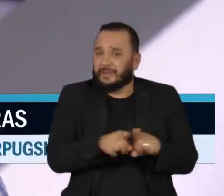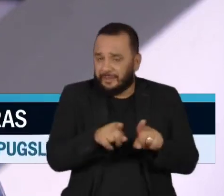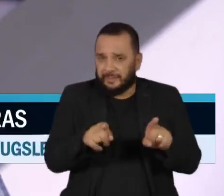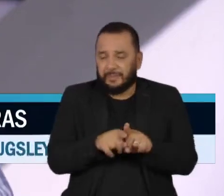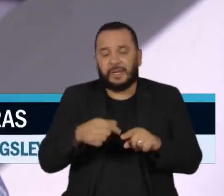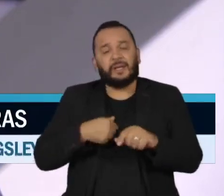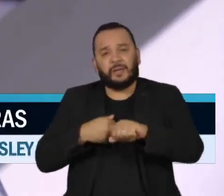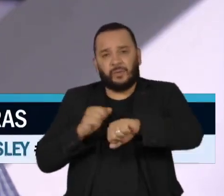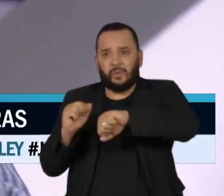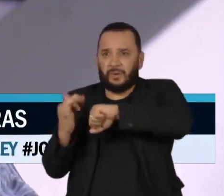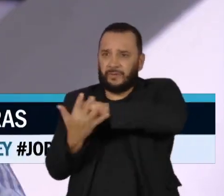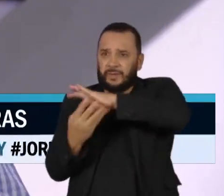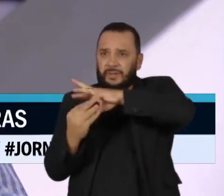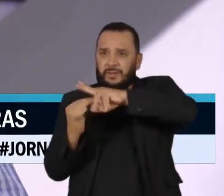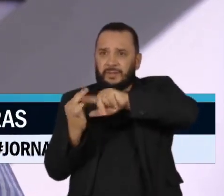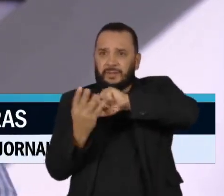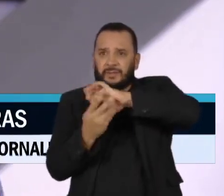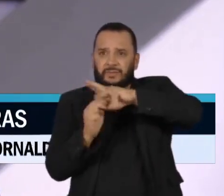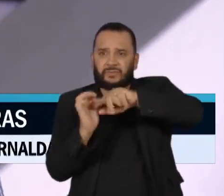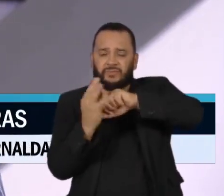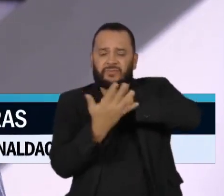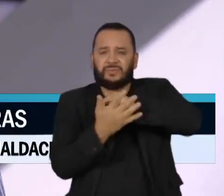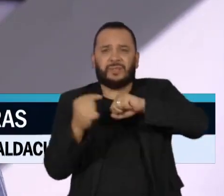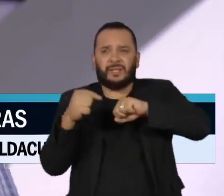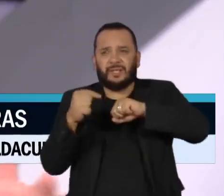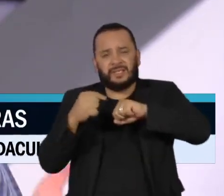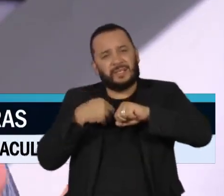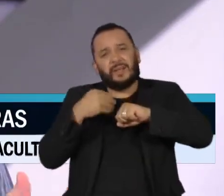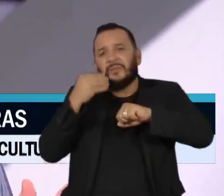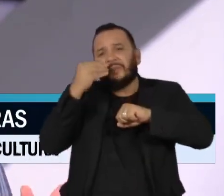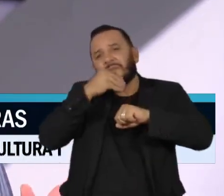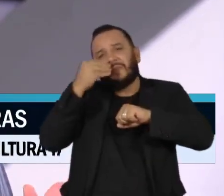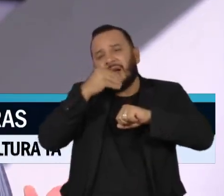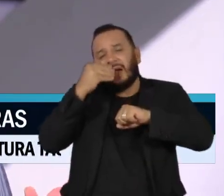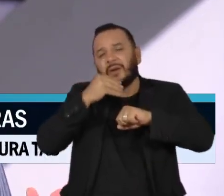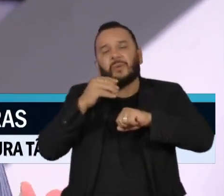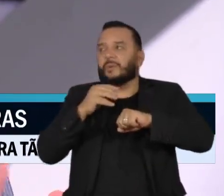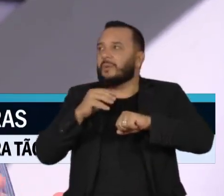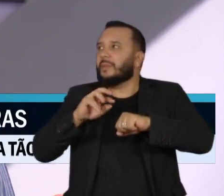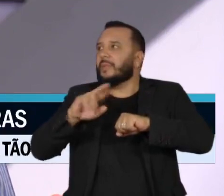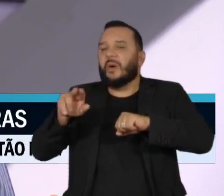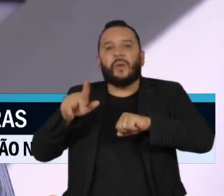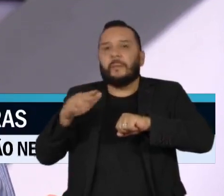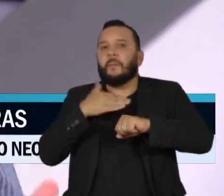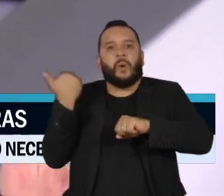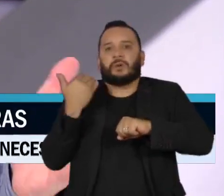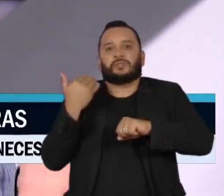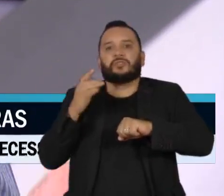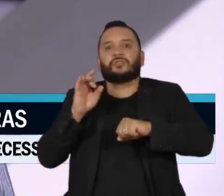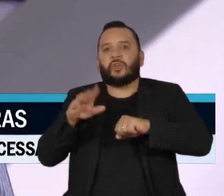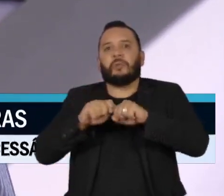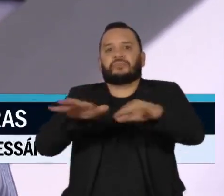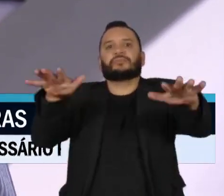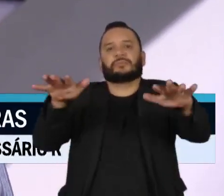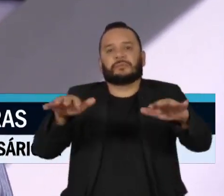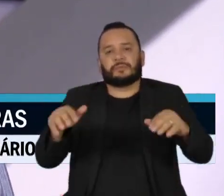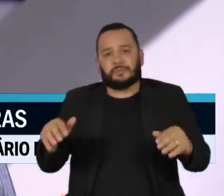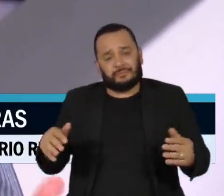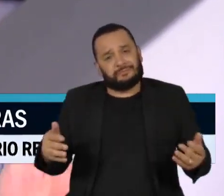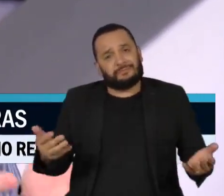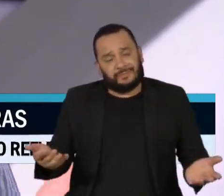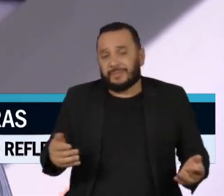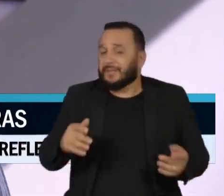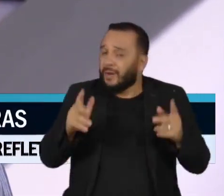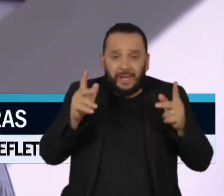mutação do vírus para um vírus menos letal. Então, agora, ela é uma doença endêmica respiratória, como